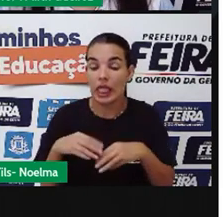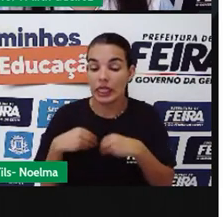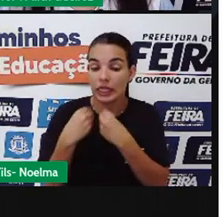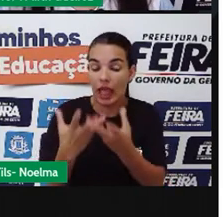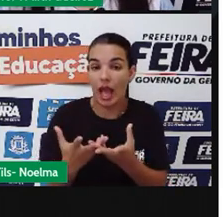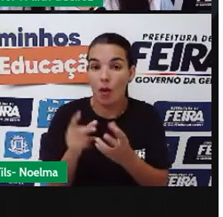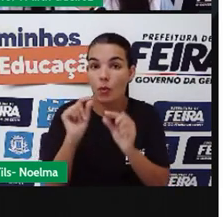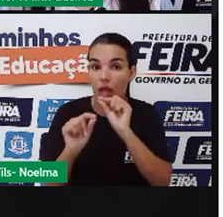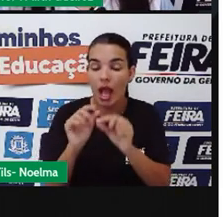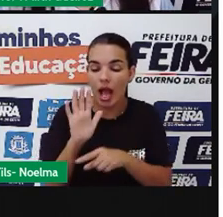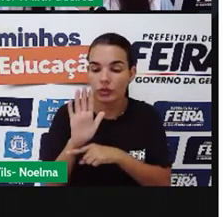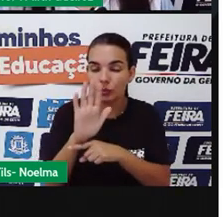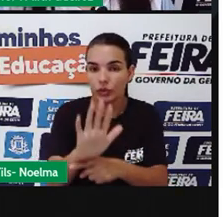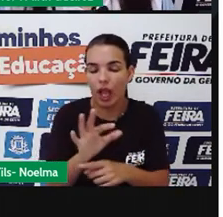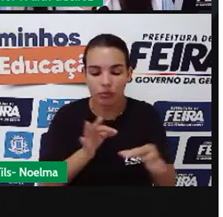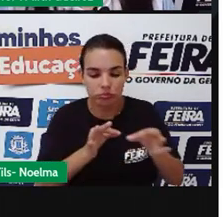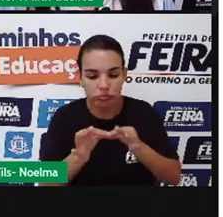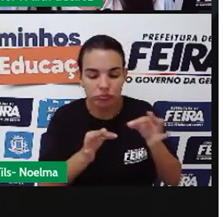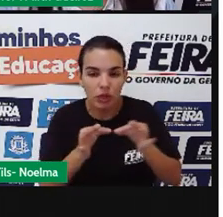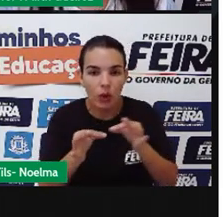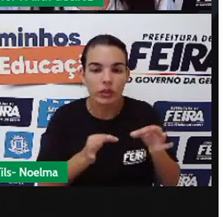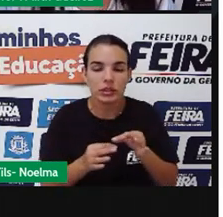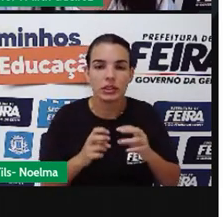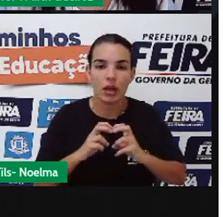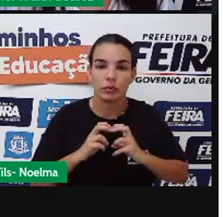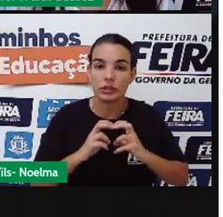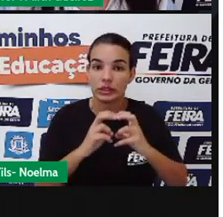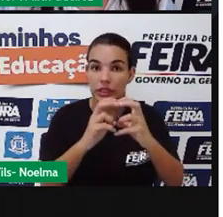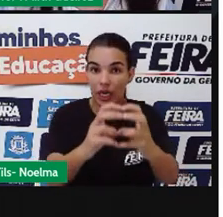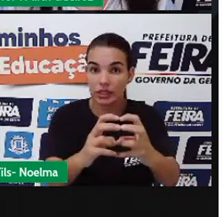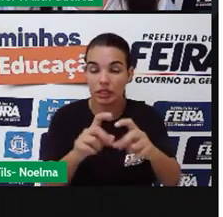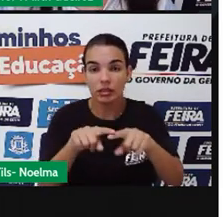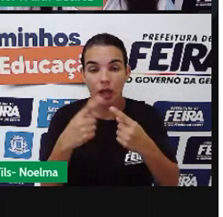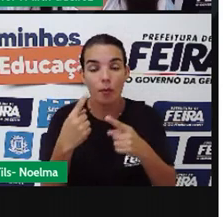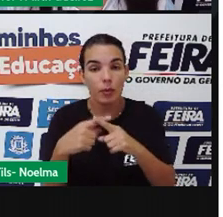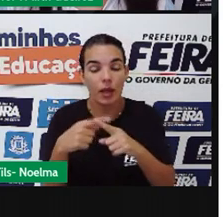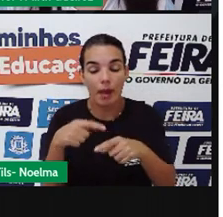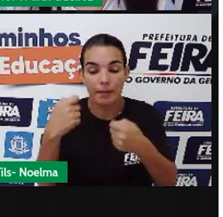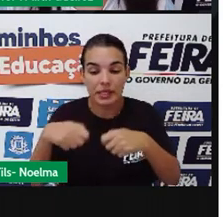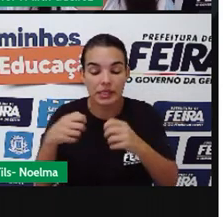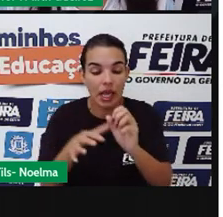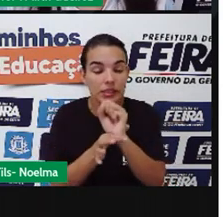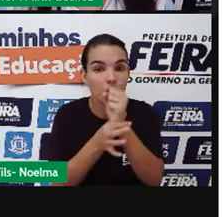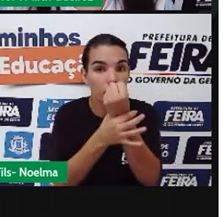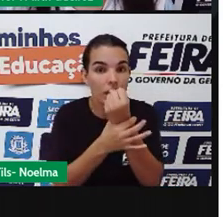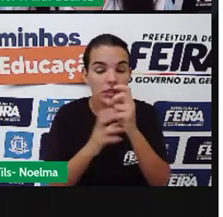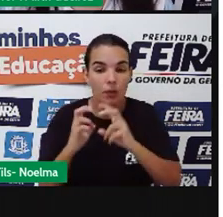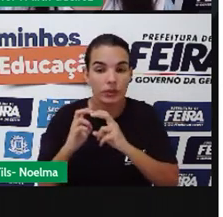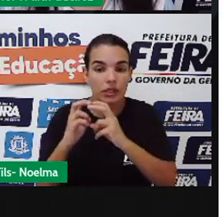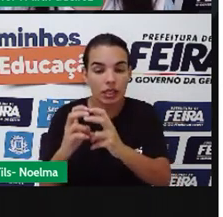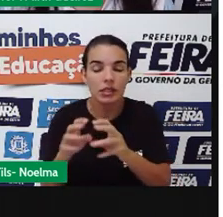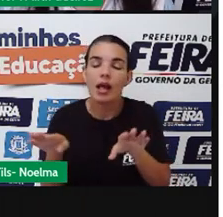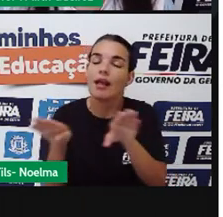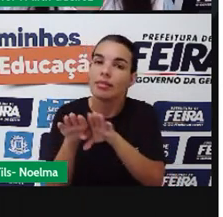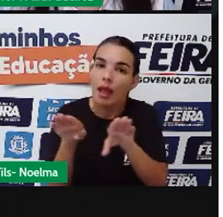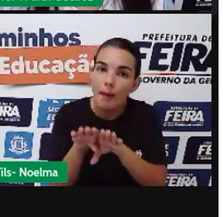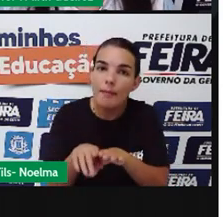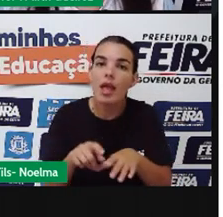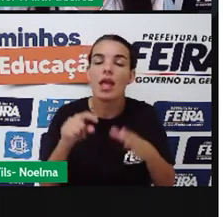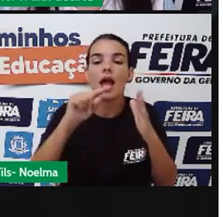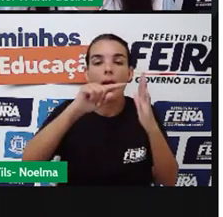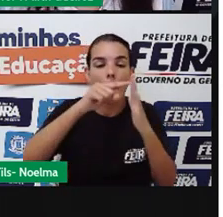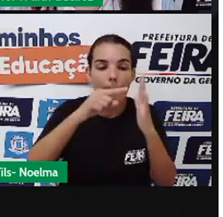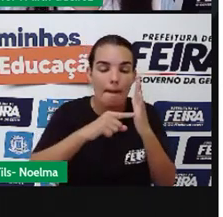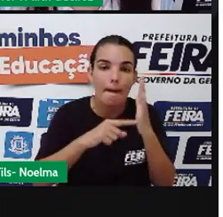o trânsito e para que se torne seguro aquele trânsito, a pontuação ela vai